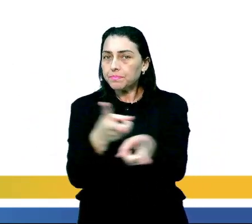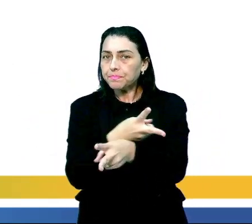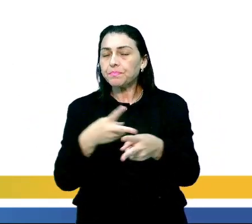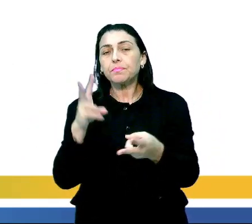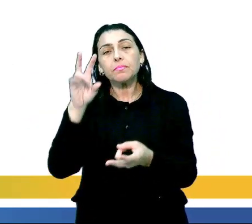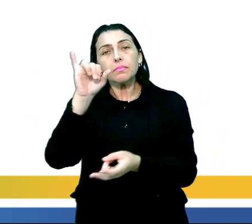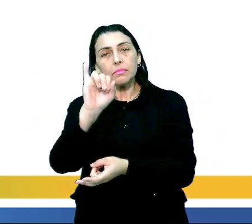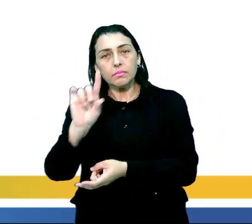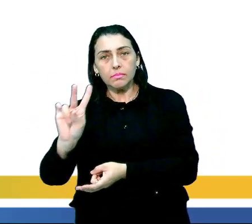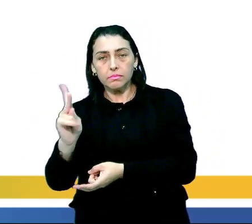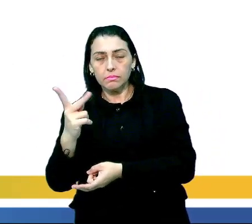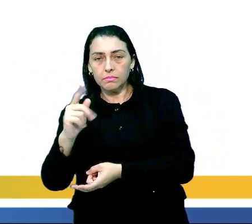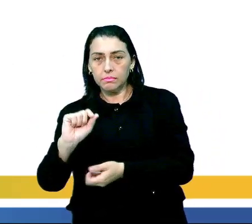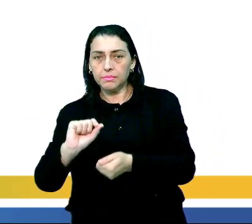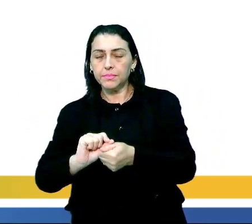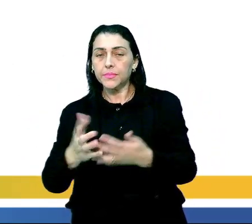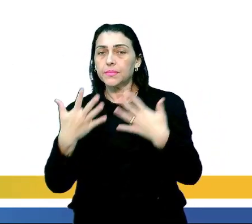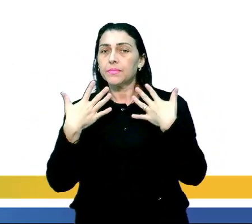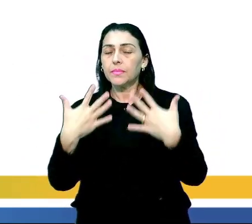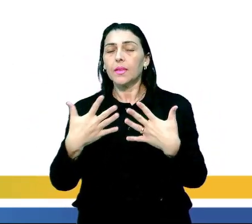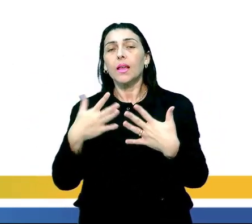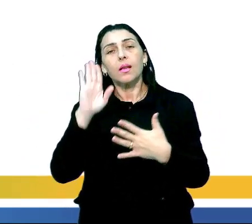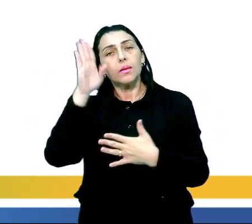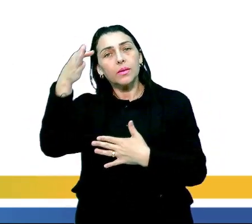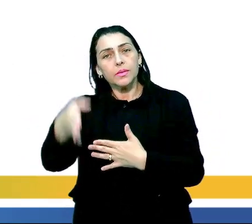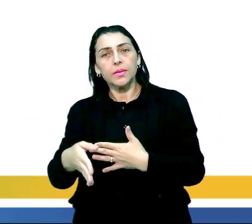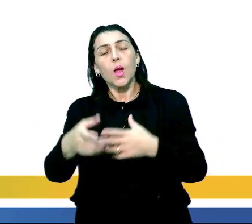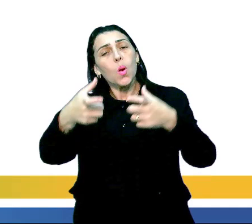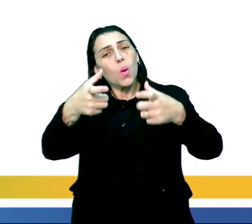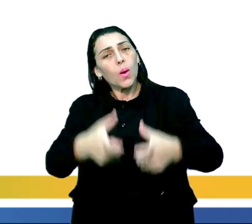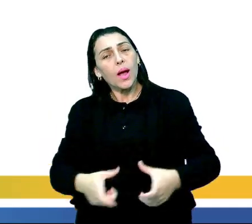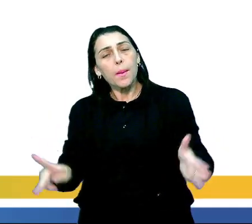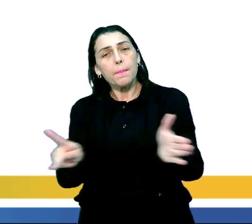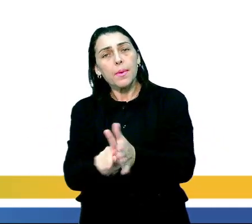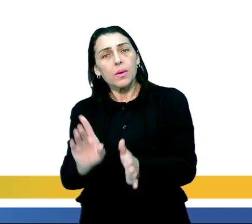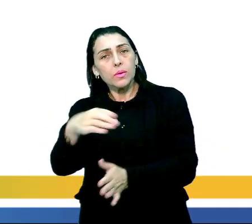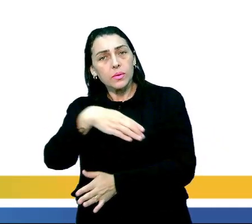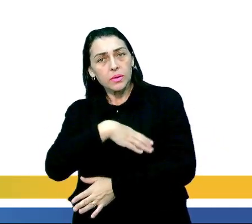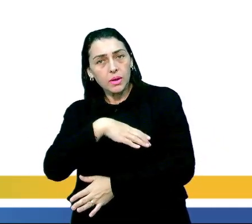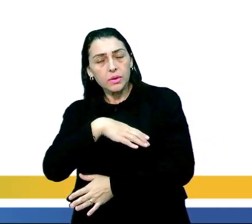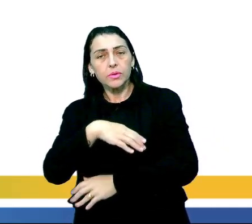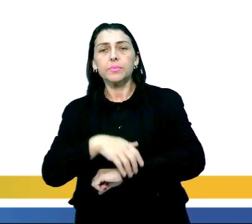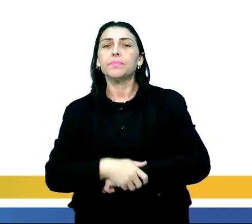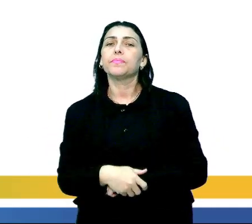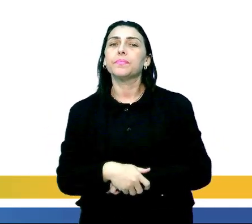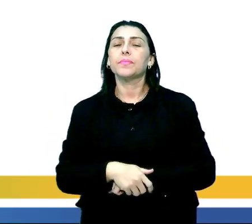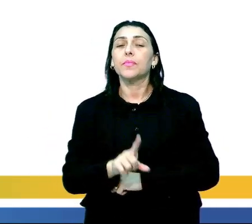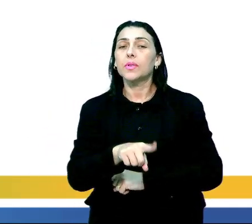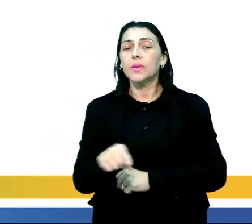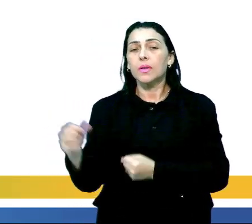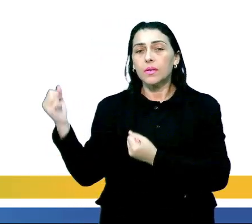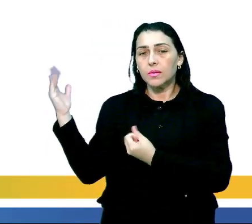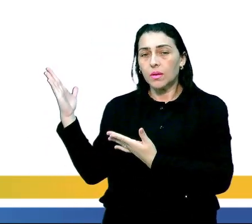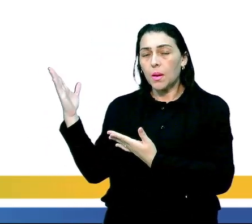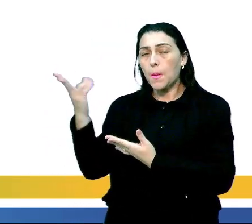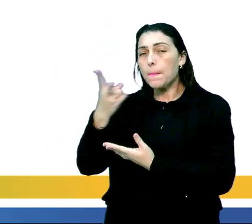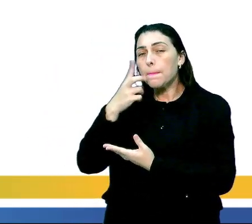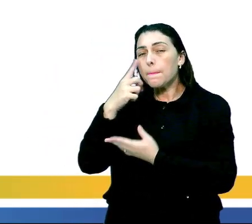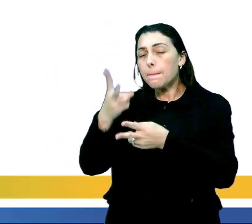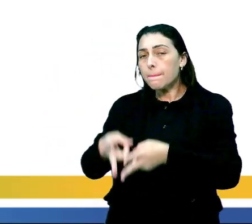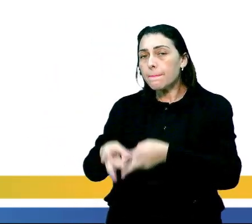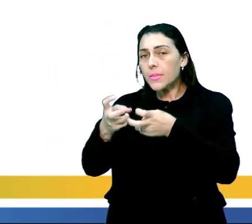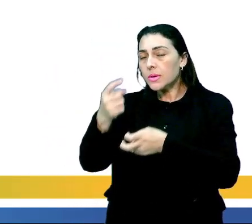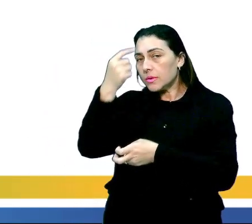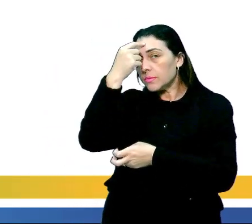ilhas de calor elas são formadas principalmente, como eu disse, em ambientes urbanos. Conforme vocês vão observar na